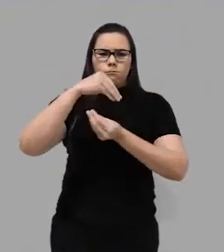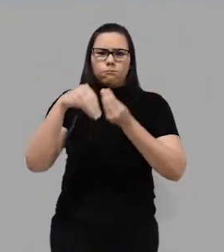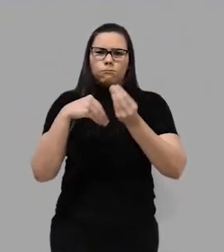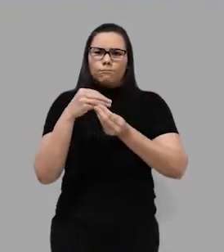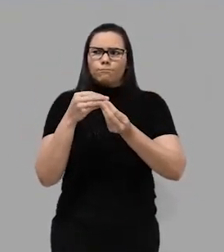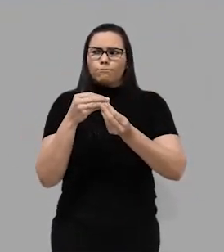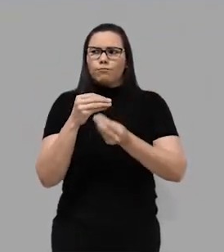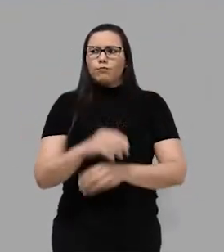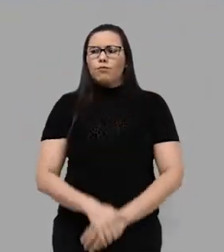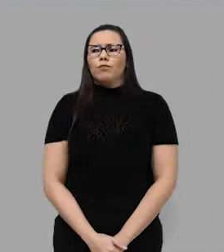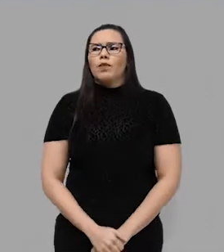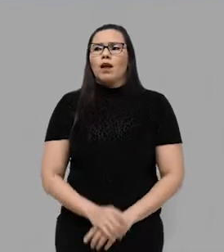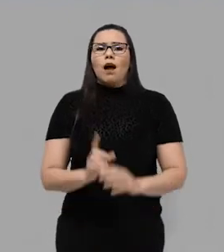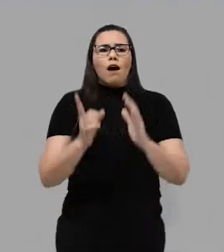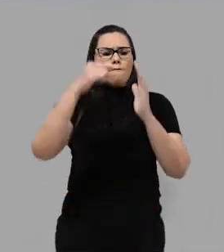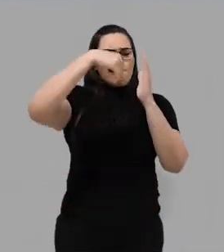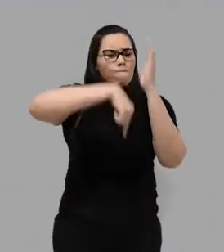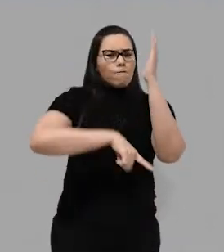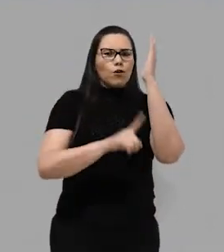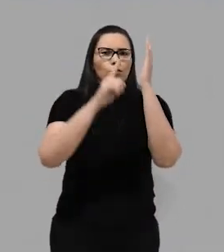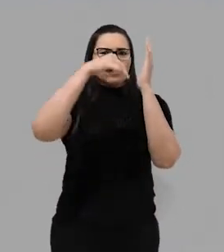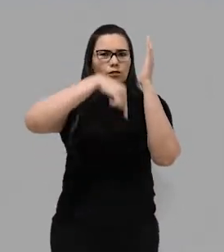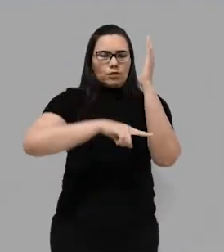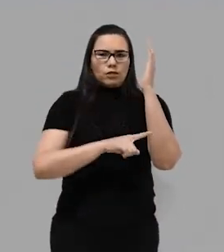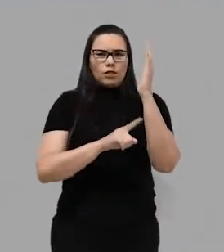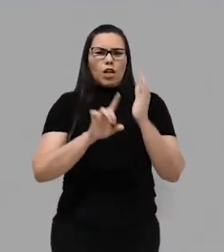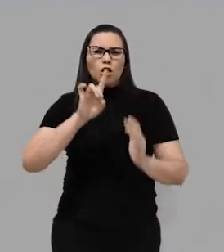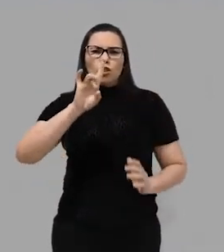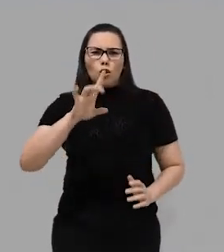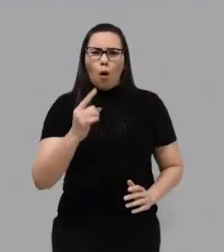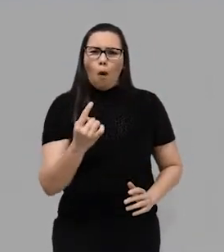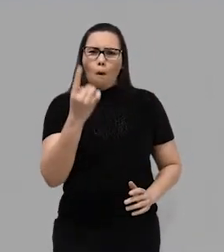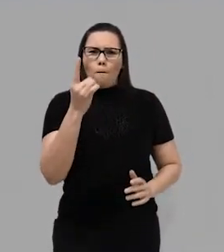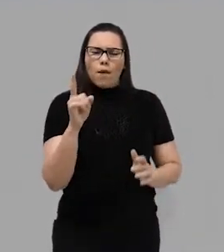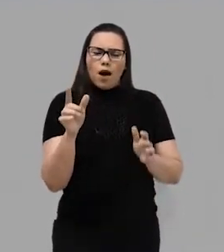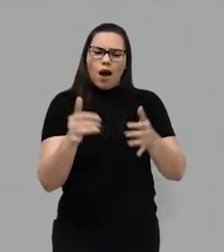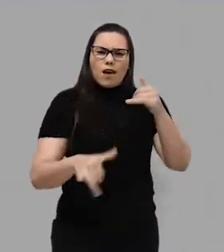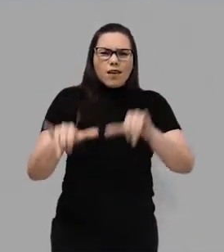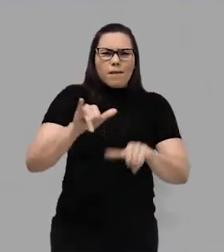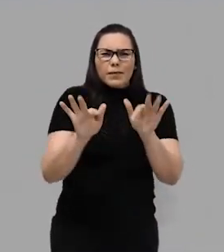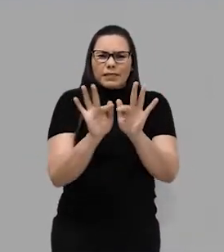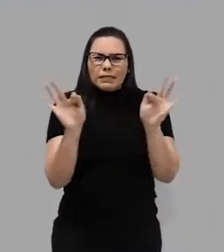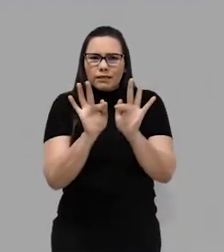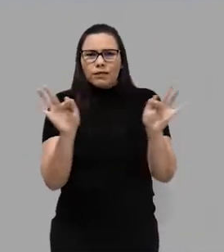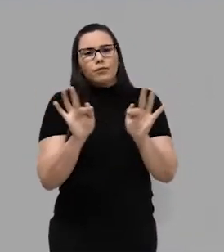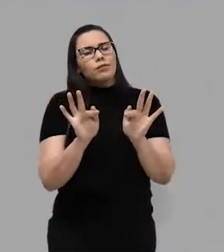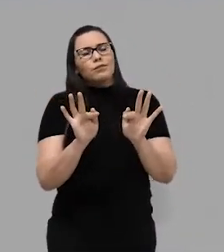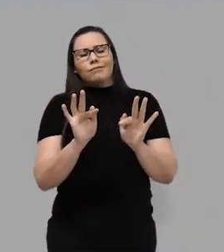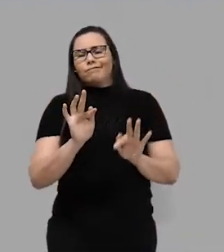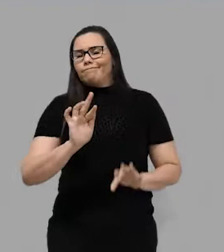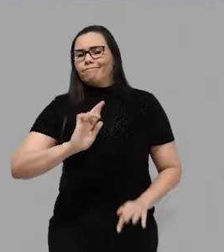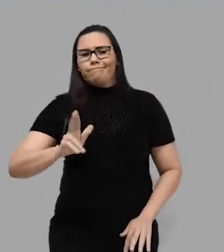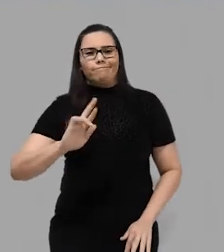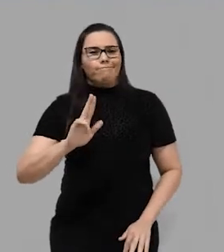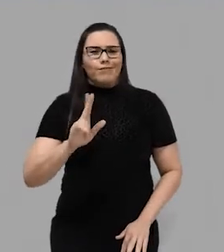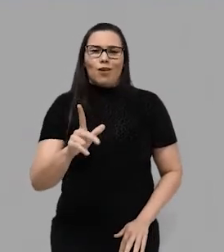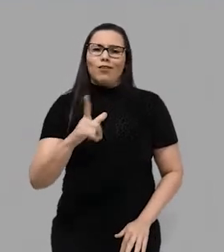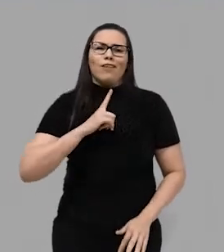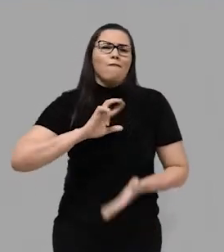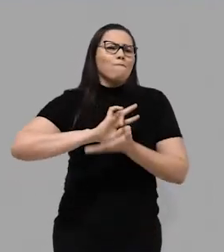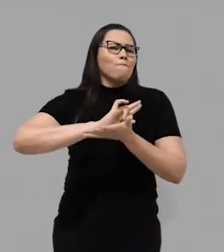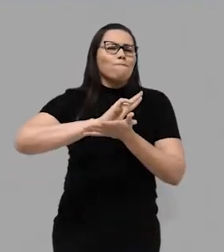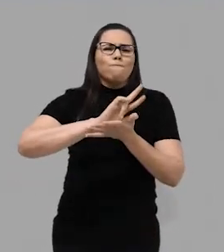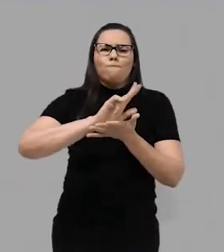Na verdade, a fotossíntese ela não é uma única reação química, ela é um processo geral que é formado por várias